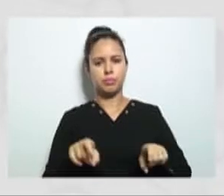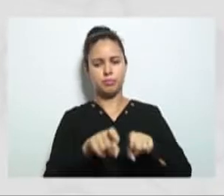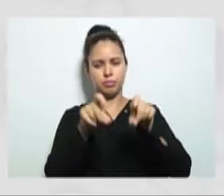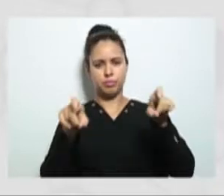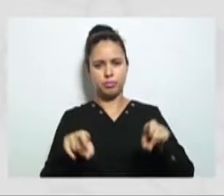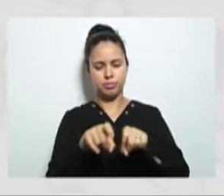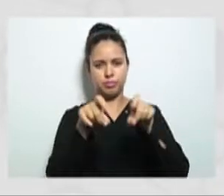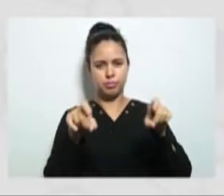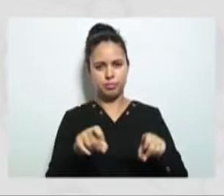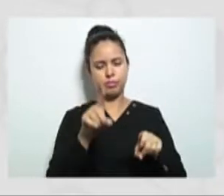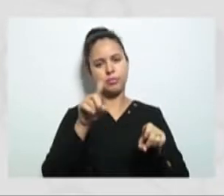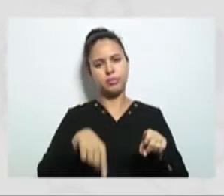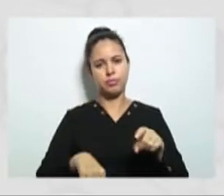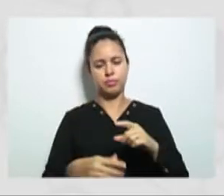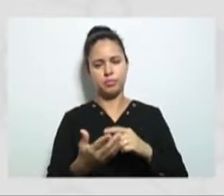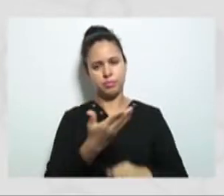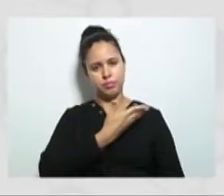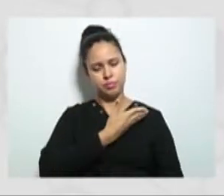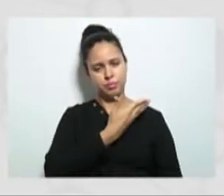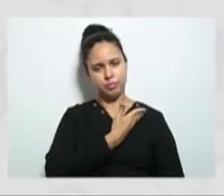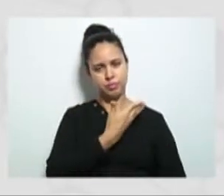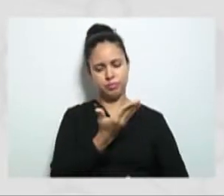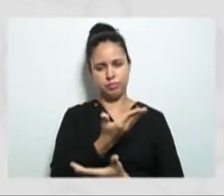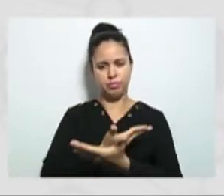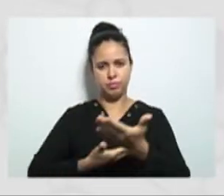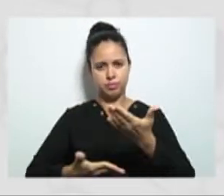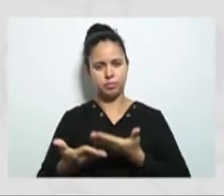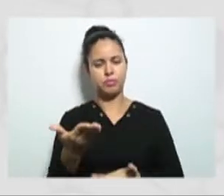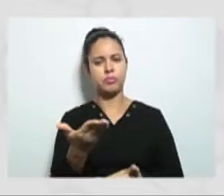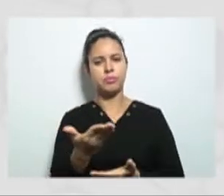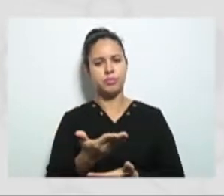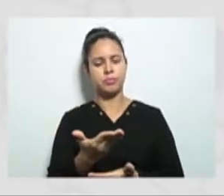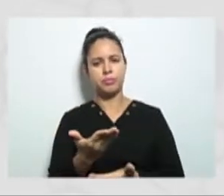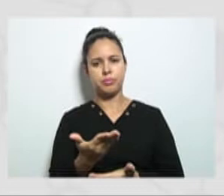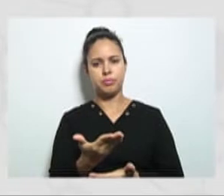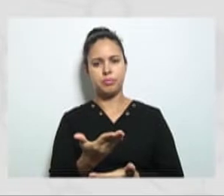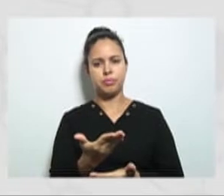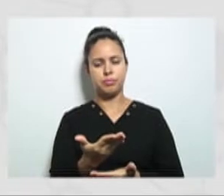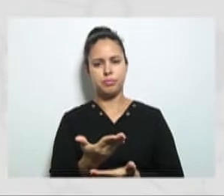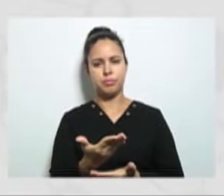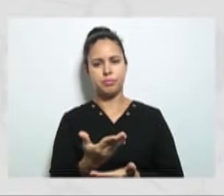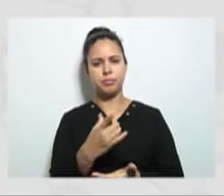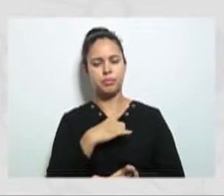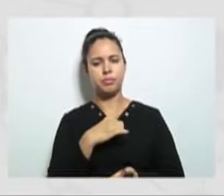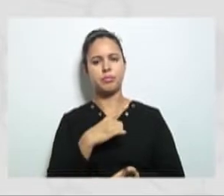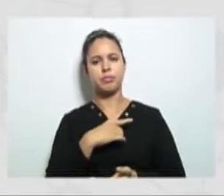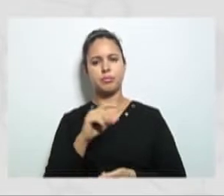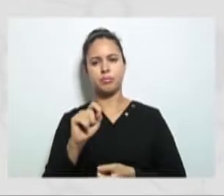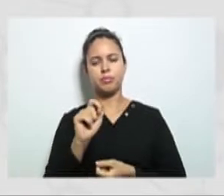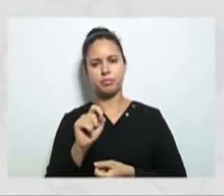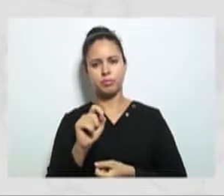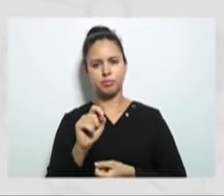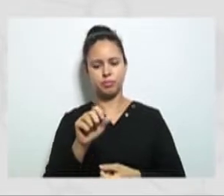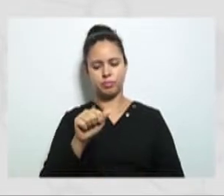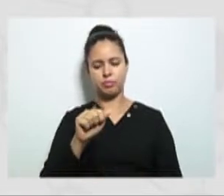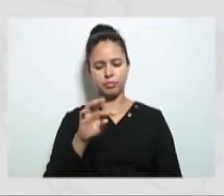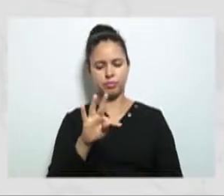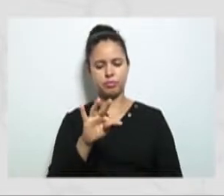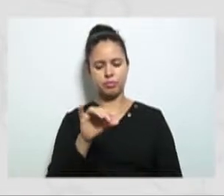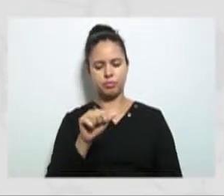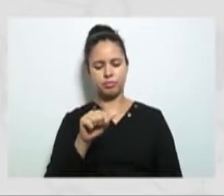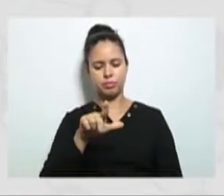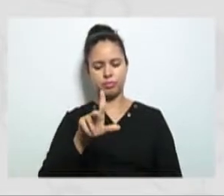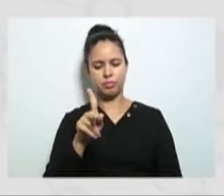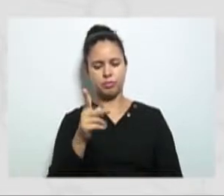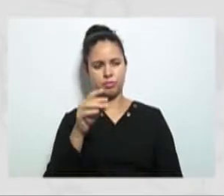sempre um amigo, sempre um parceiro da gente, tá? E aí a gente tem, ó, os atalhos, tá? O que é um